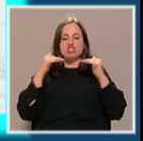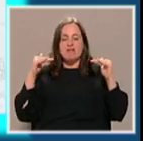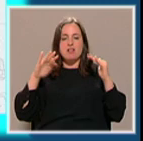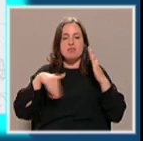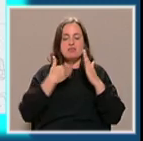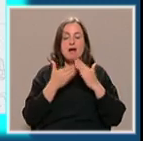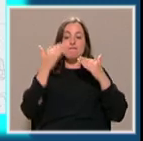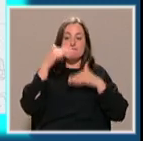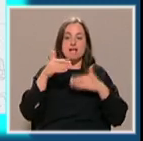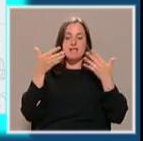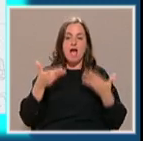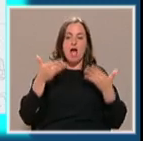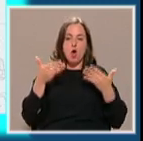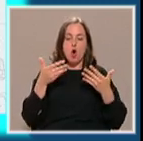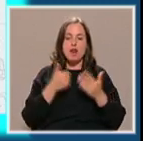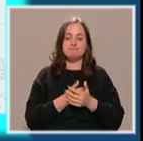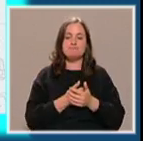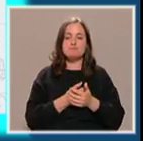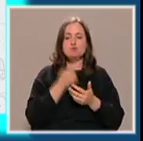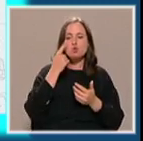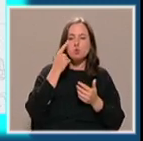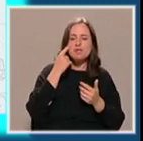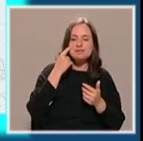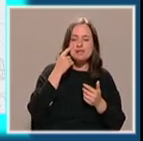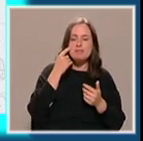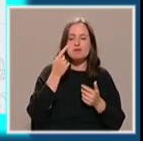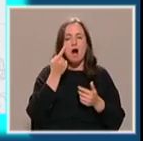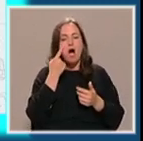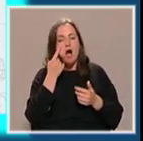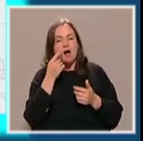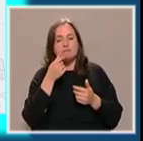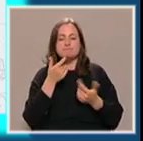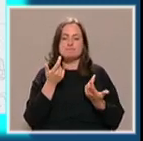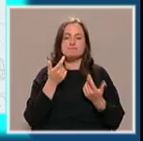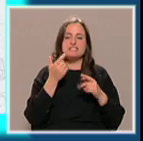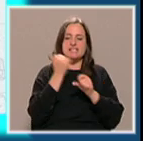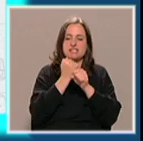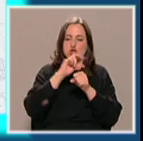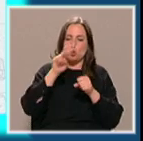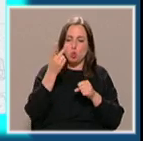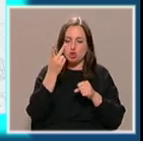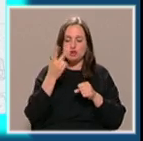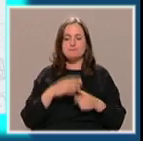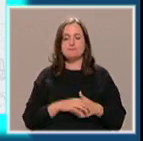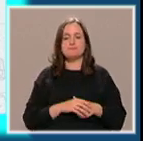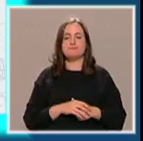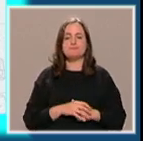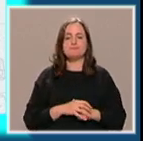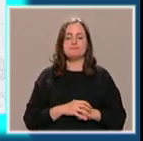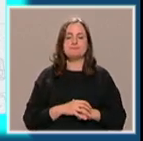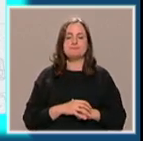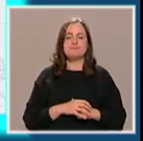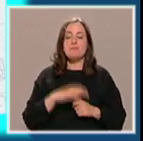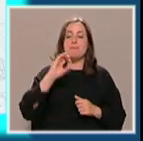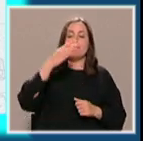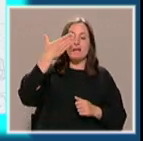Nesta fase, vamos agora validar os conhecimentos através de 2 exercícios. Então vamos